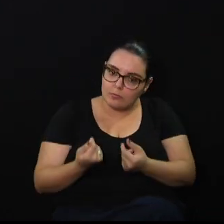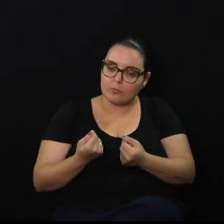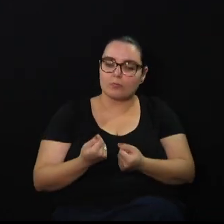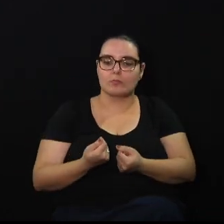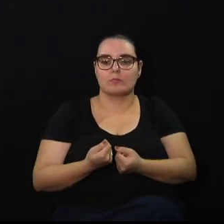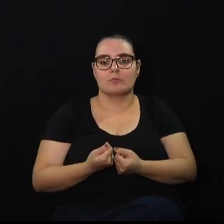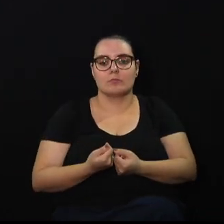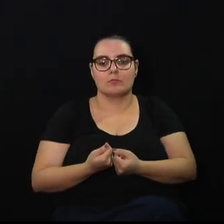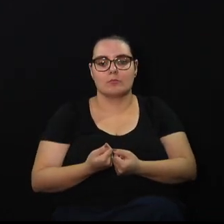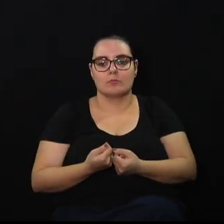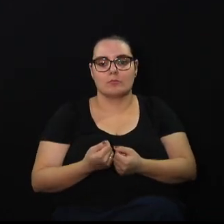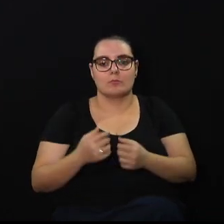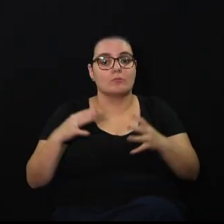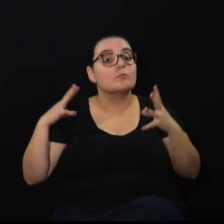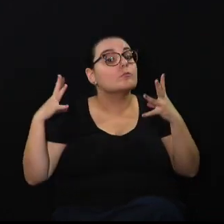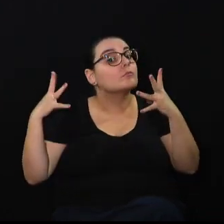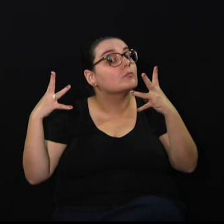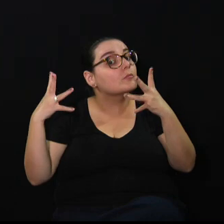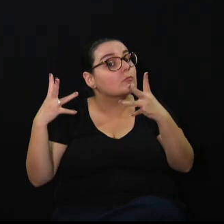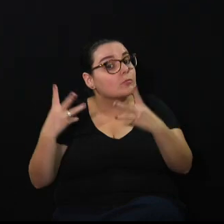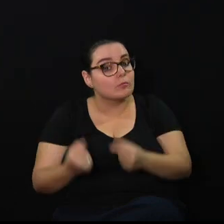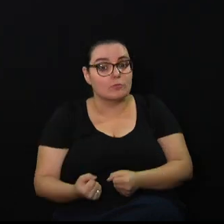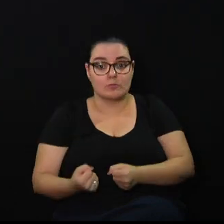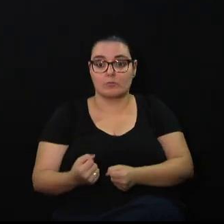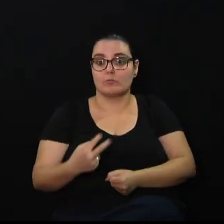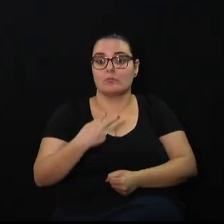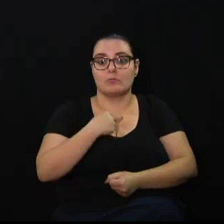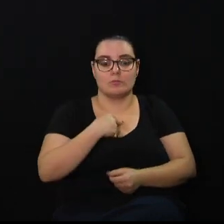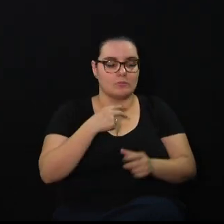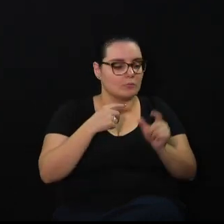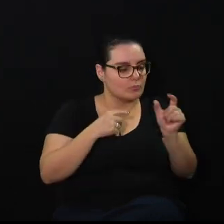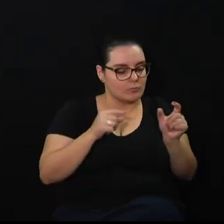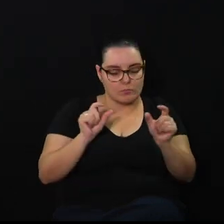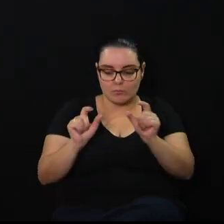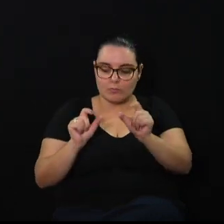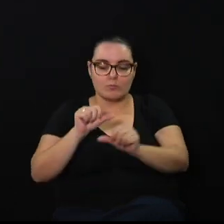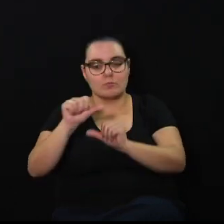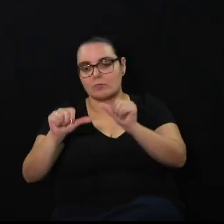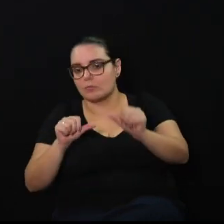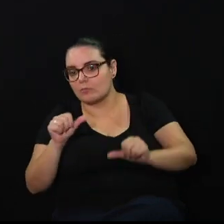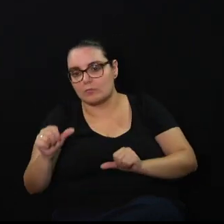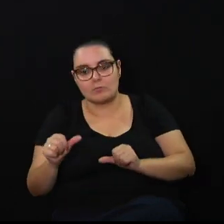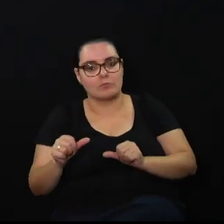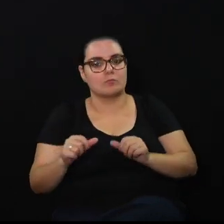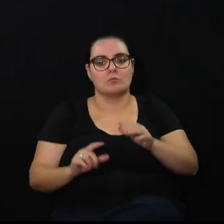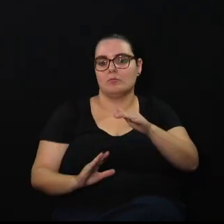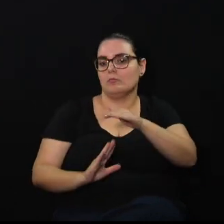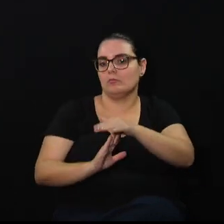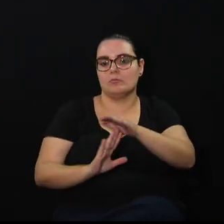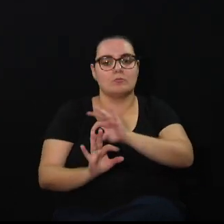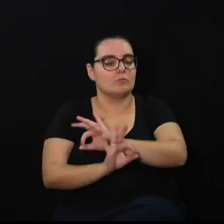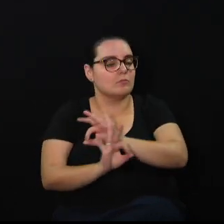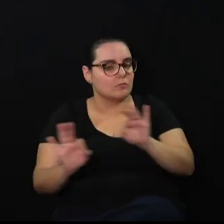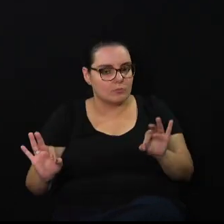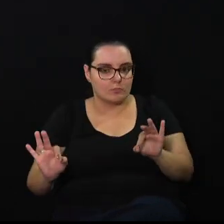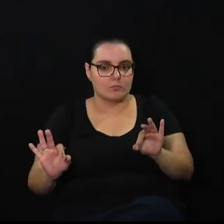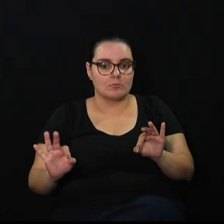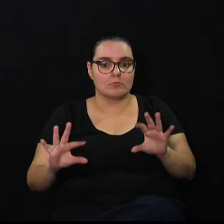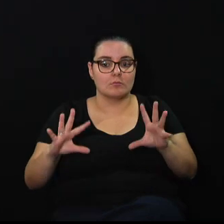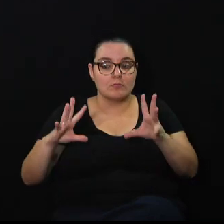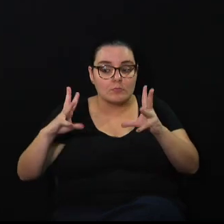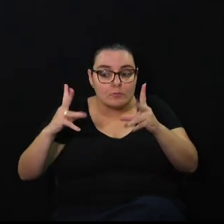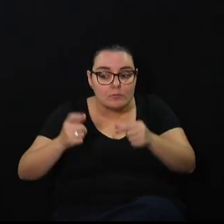puxar integralmente não pode haver modificação não pode haver limitação nada disso